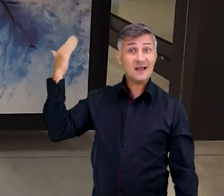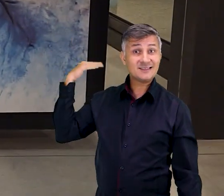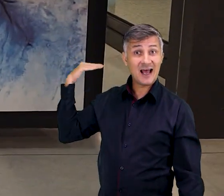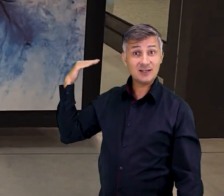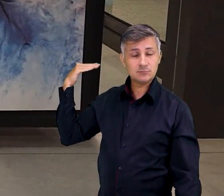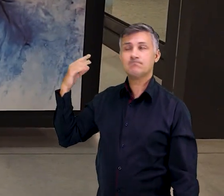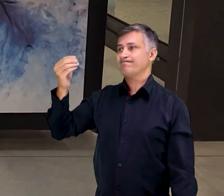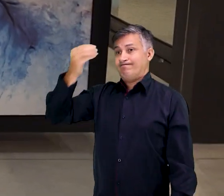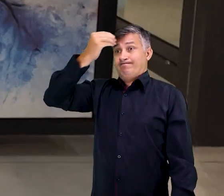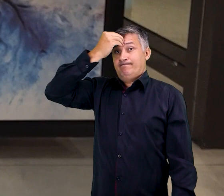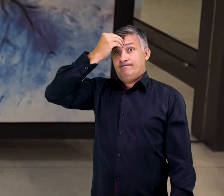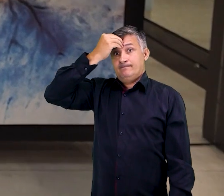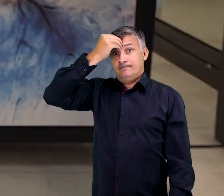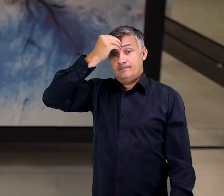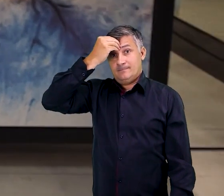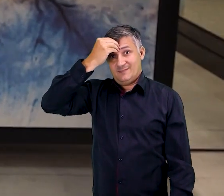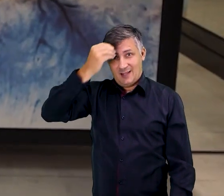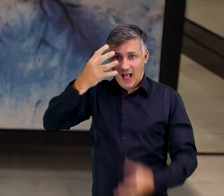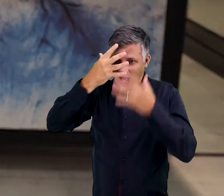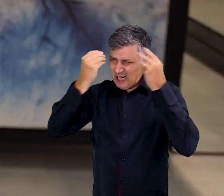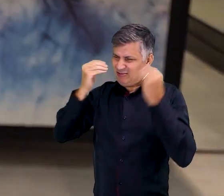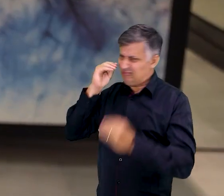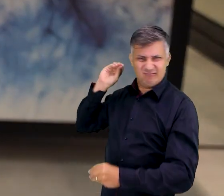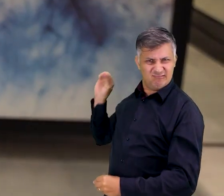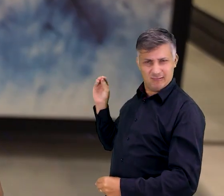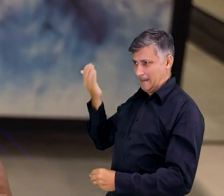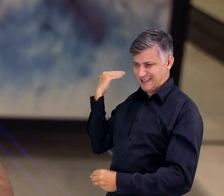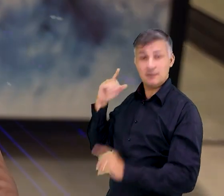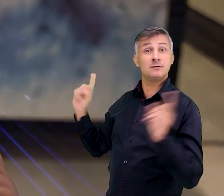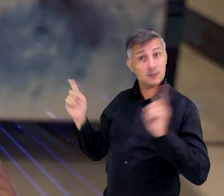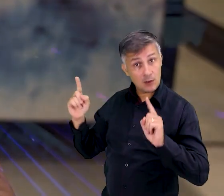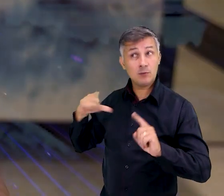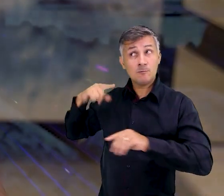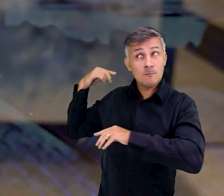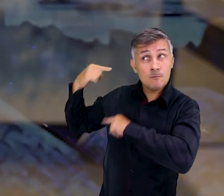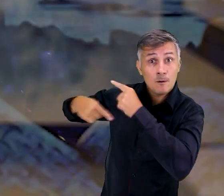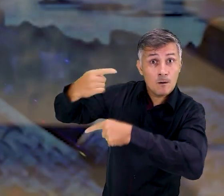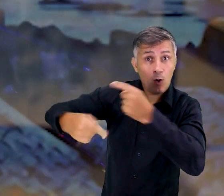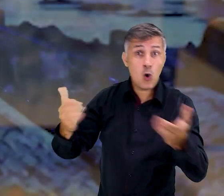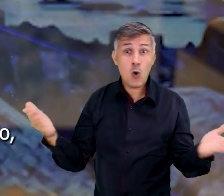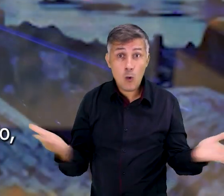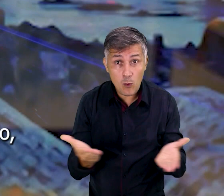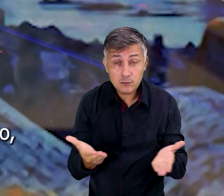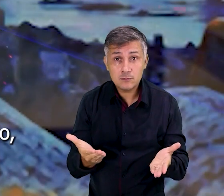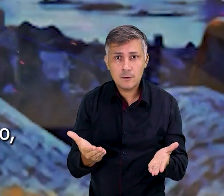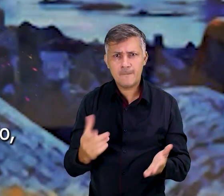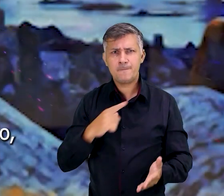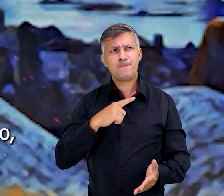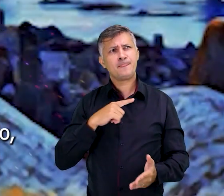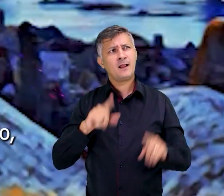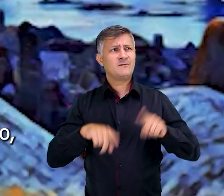antepassado, sem necessariamente abandoná-lo. Vivemos em uma era que é possível, mesmo